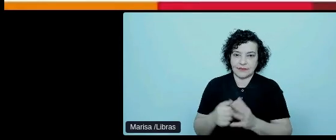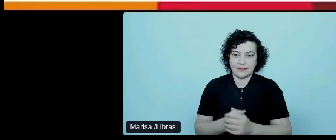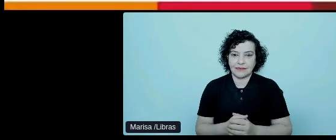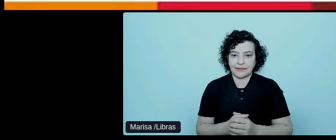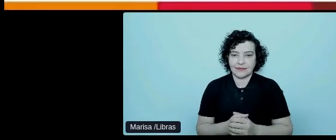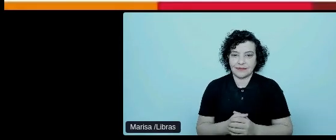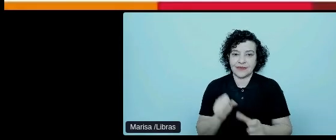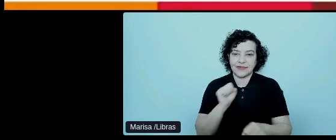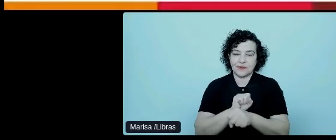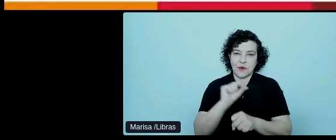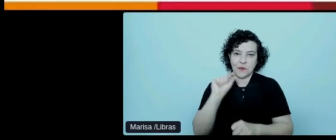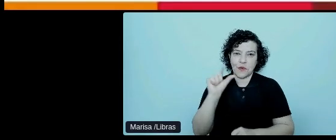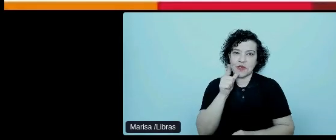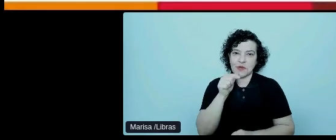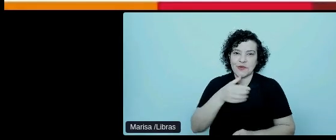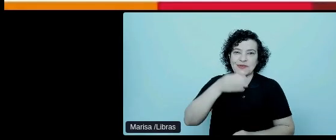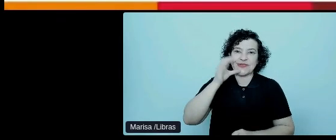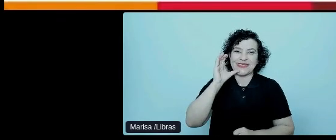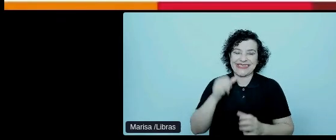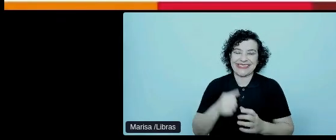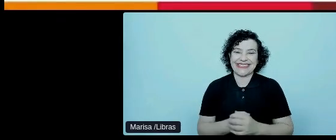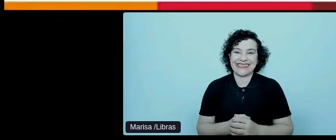ar.